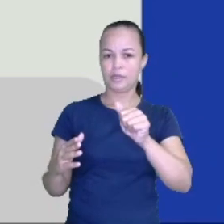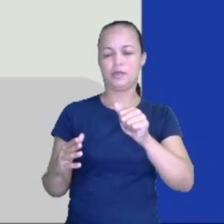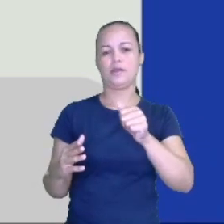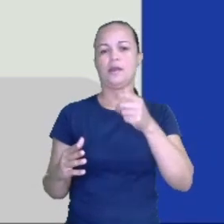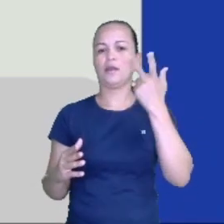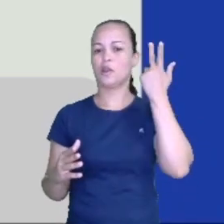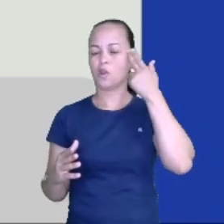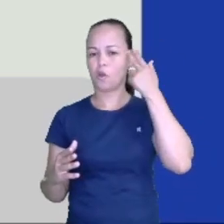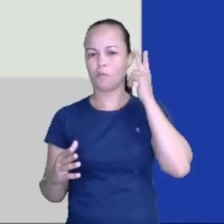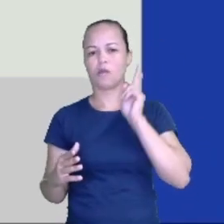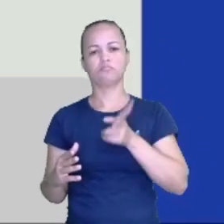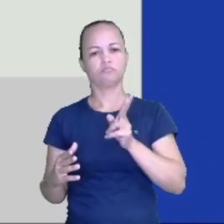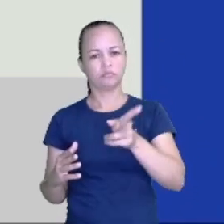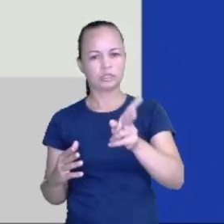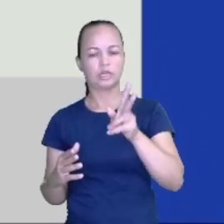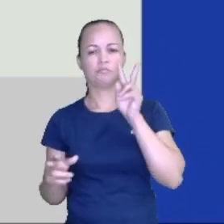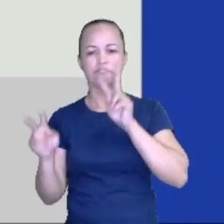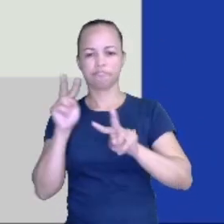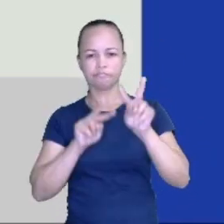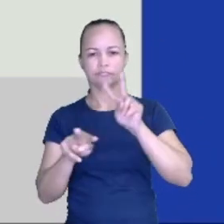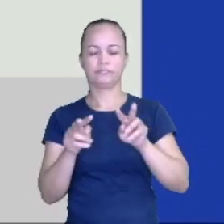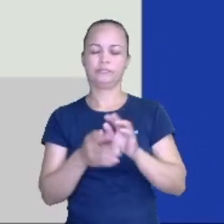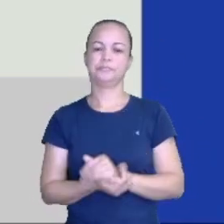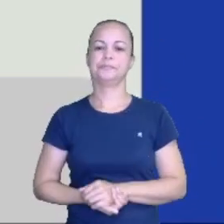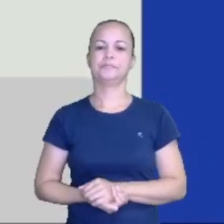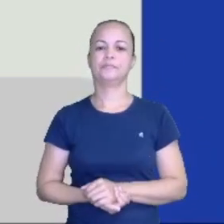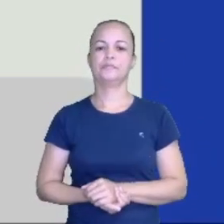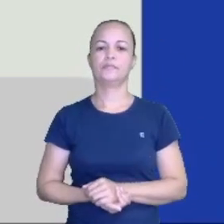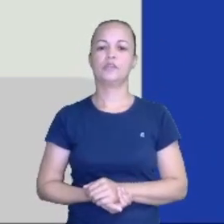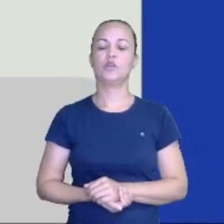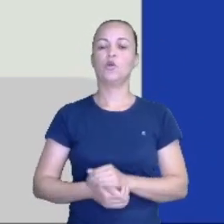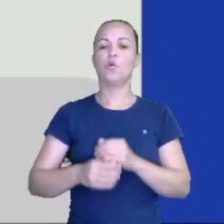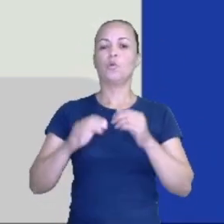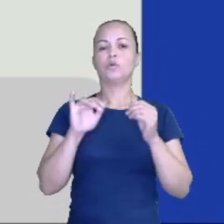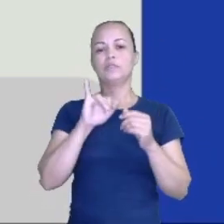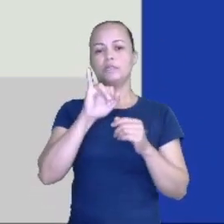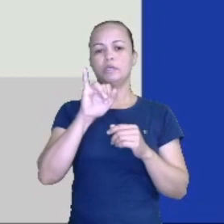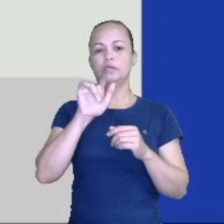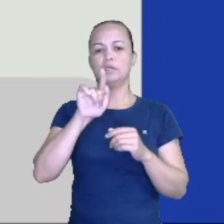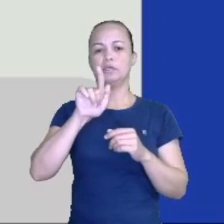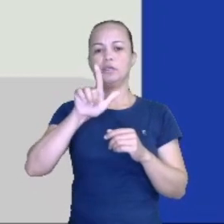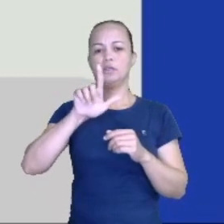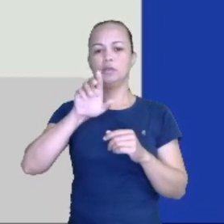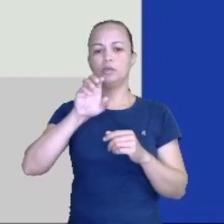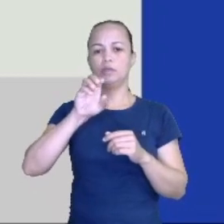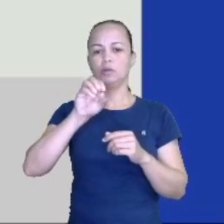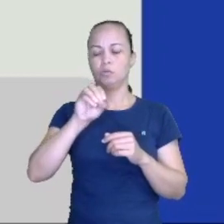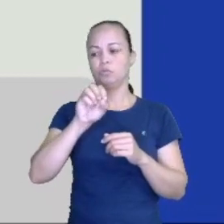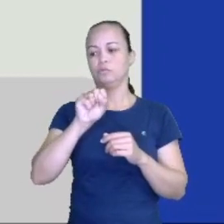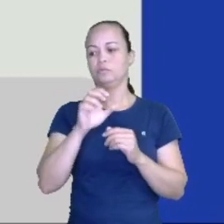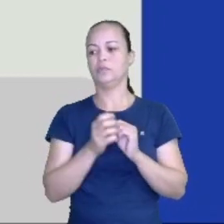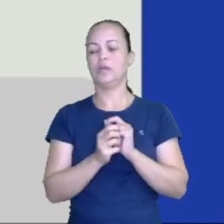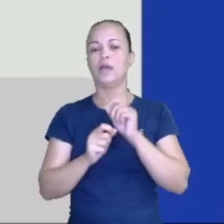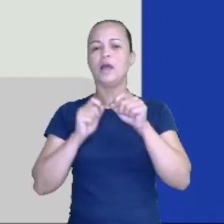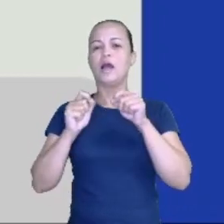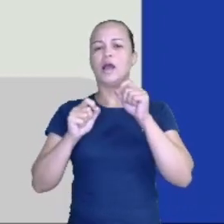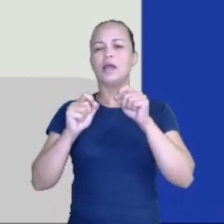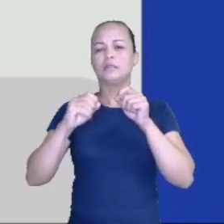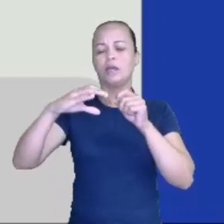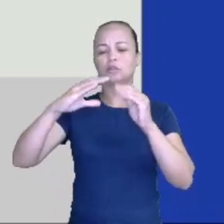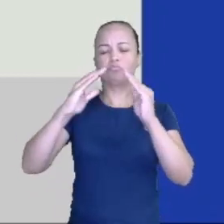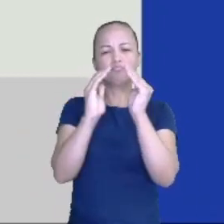aí, habitações construídas em locais que apresentam baixas temperaturas, aqueles lugares bem